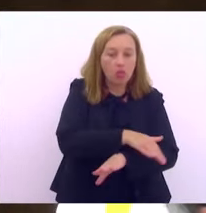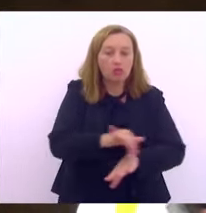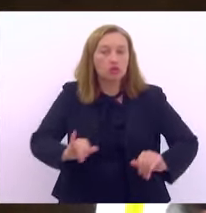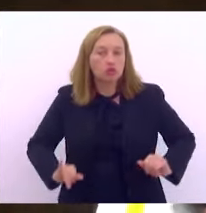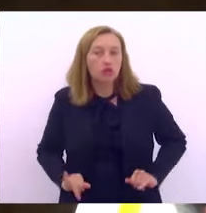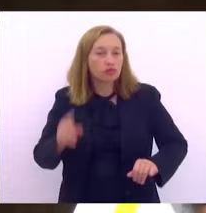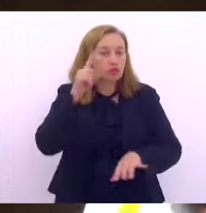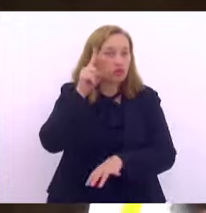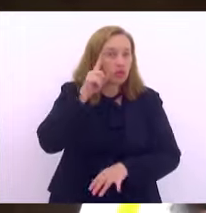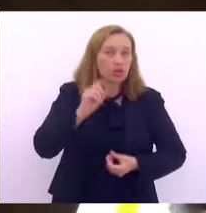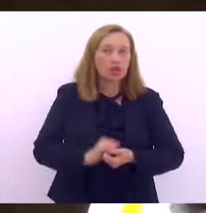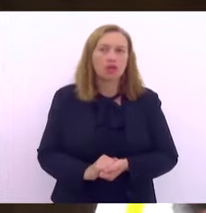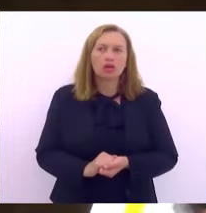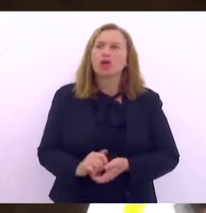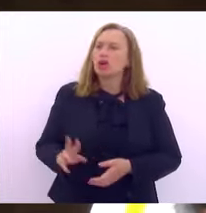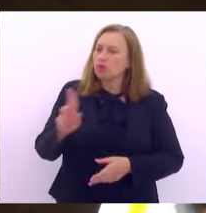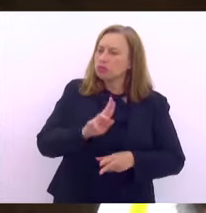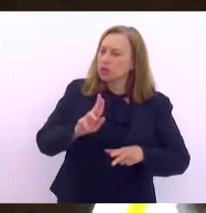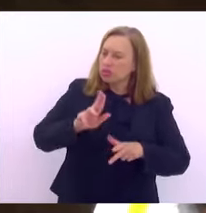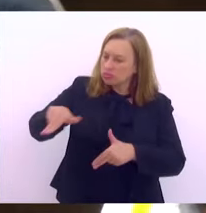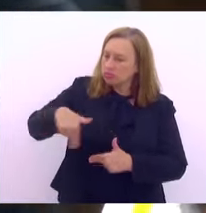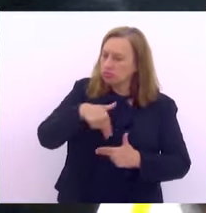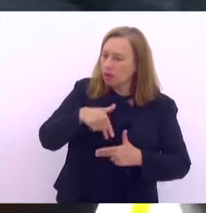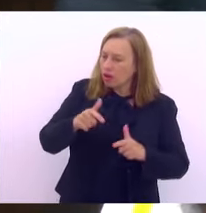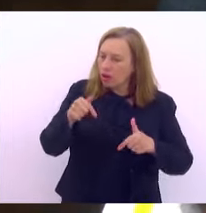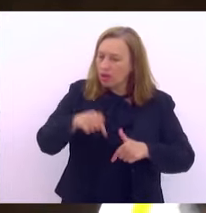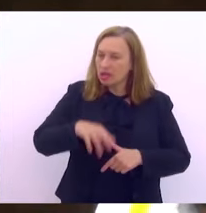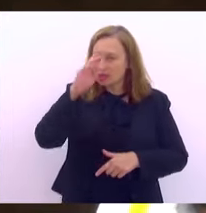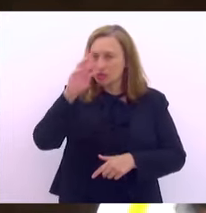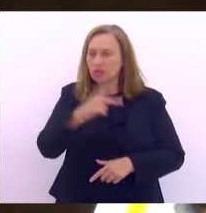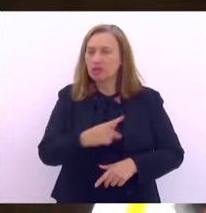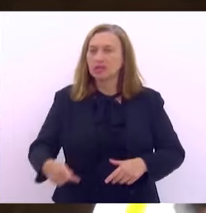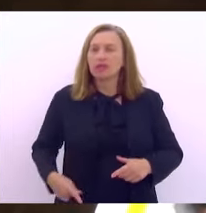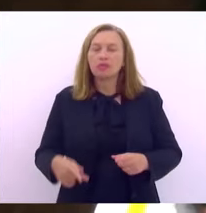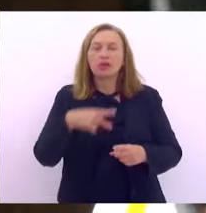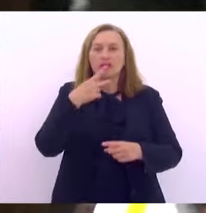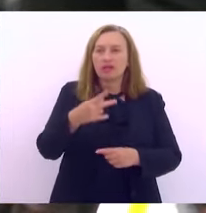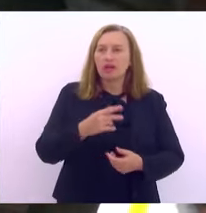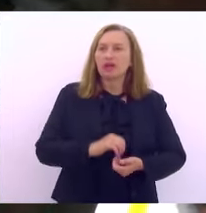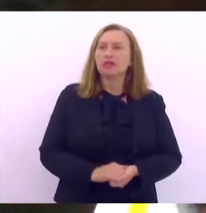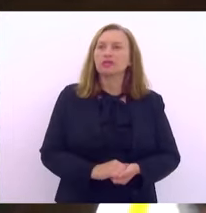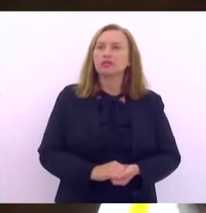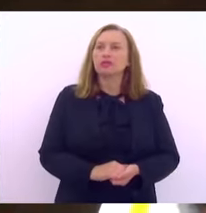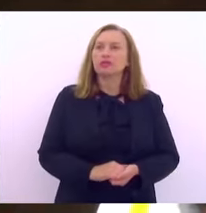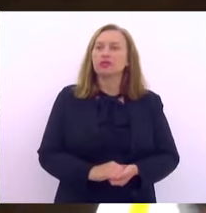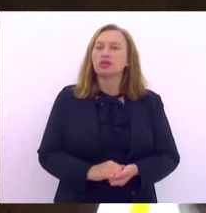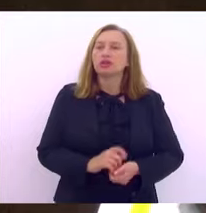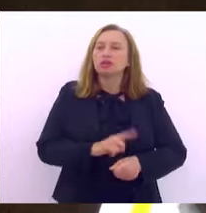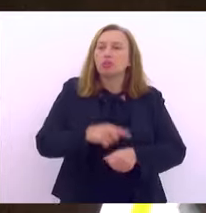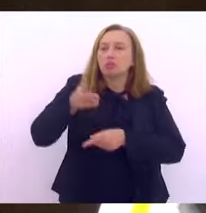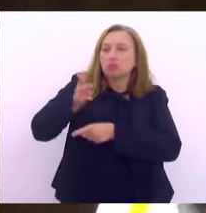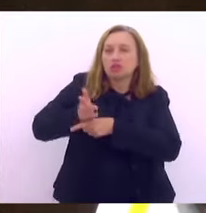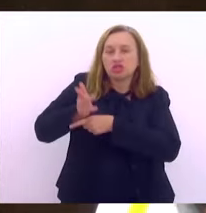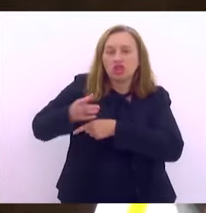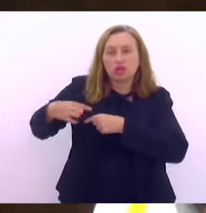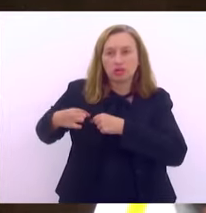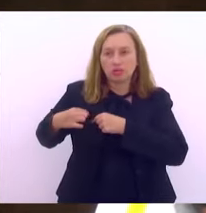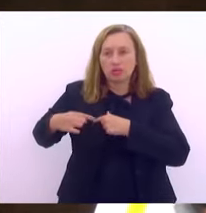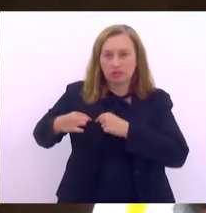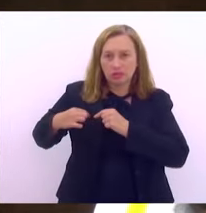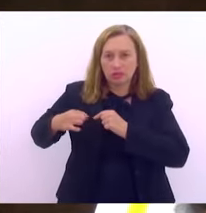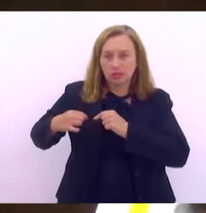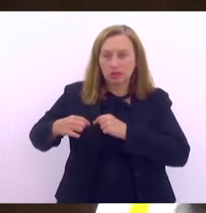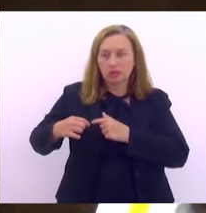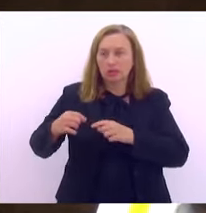dia. Eu usei esse plenário aqui, senhor presidente, para discursar e falei quanto à situação das câmeras e que a policiada